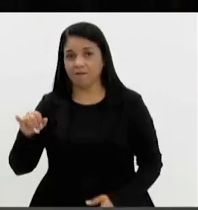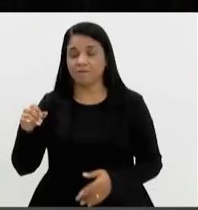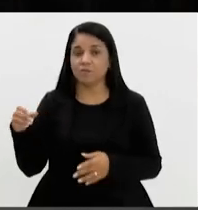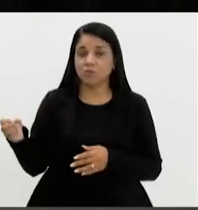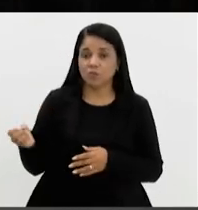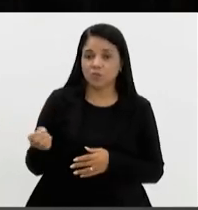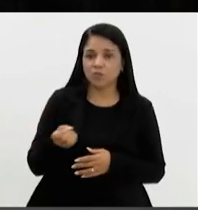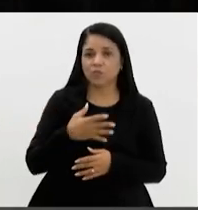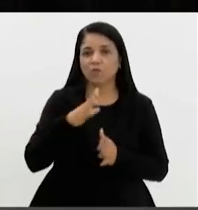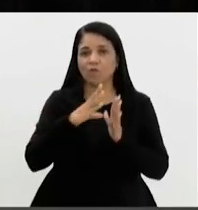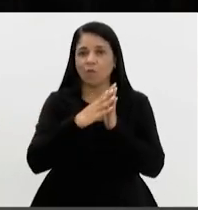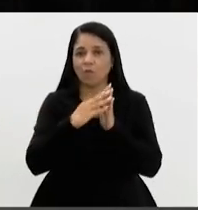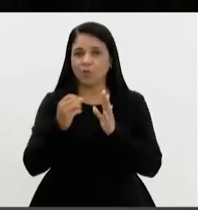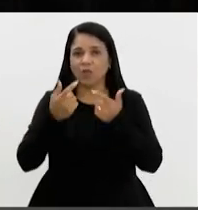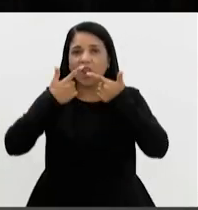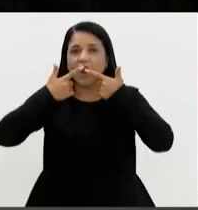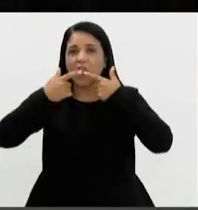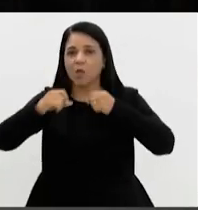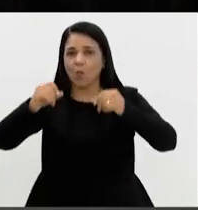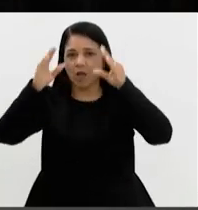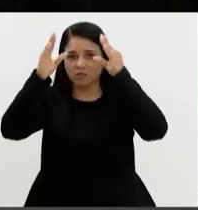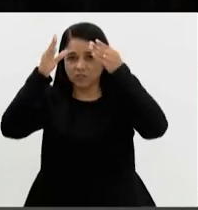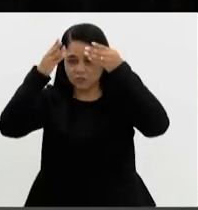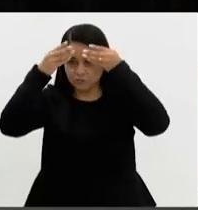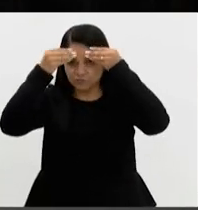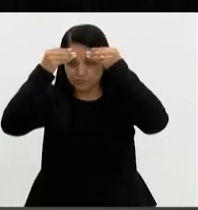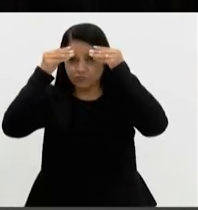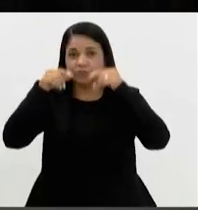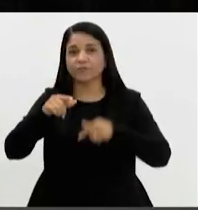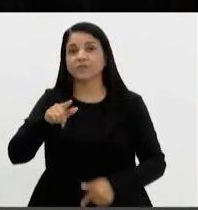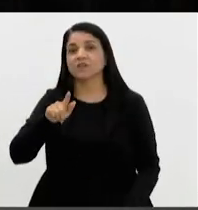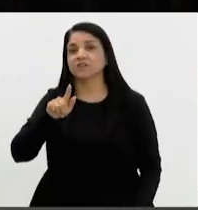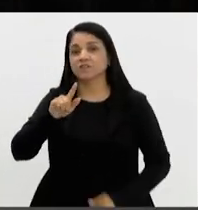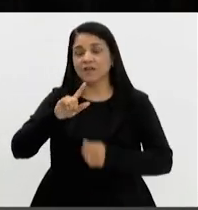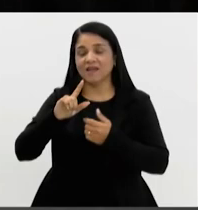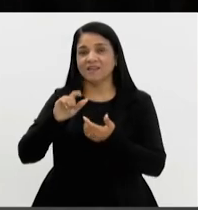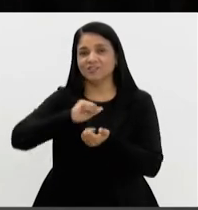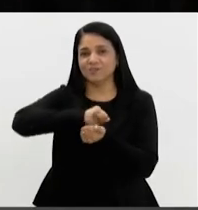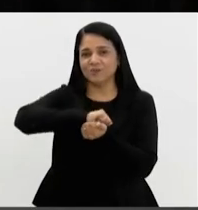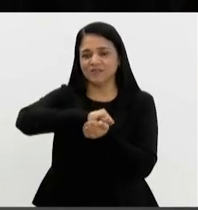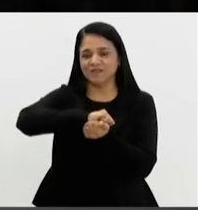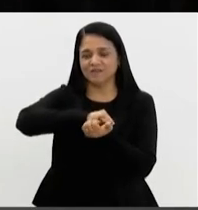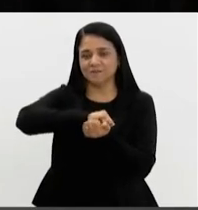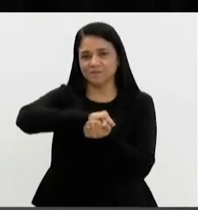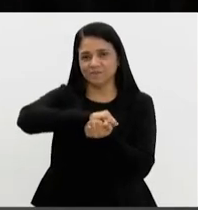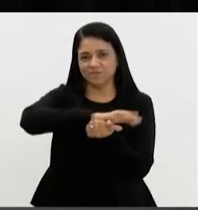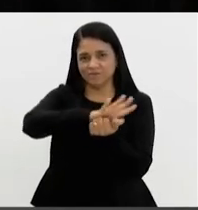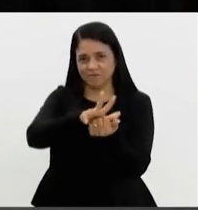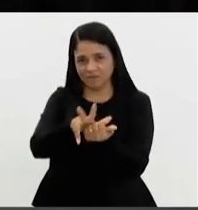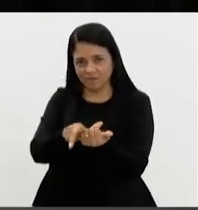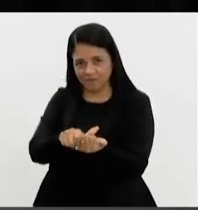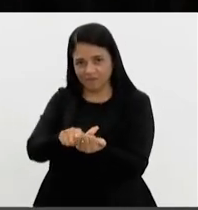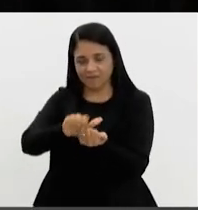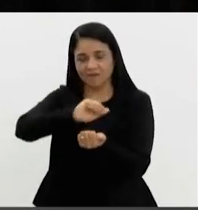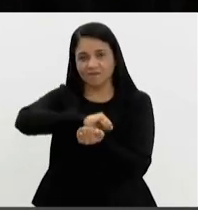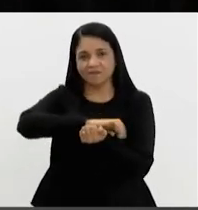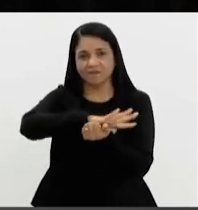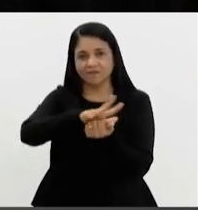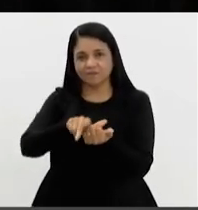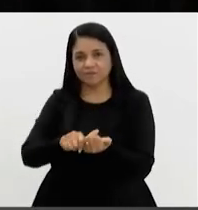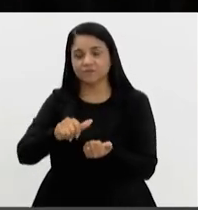eh de linguagem que foi o GPT né todo mundo aqui se não conhece já